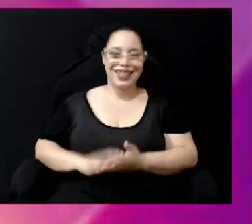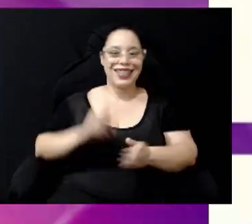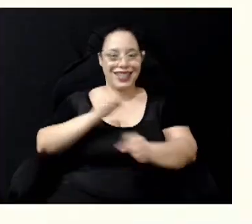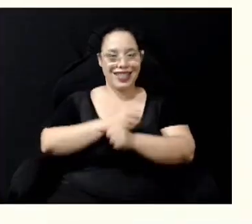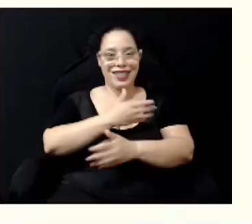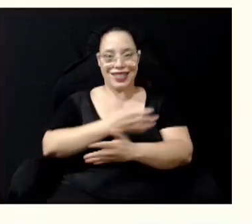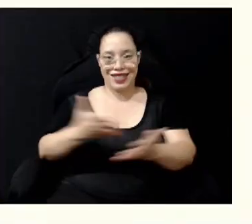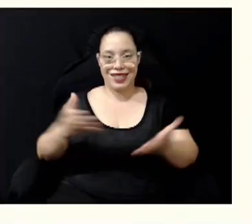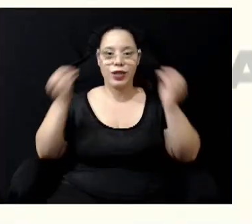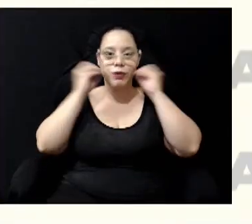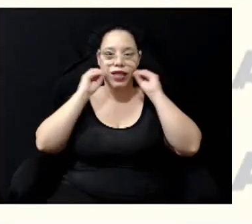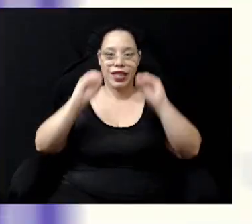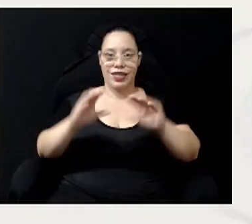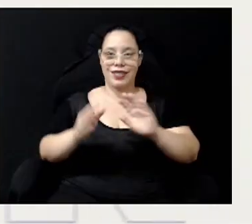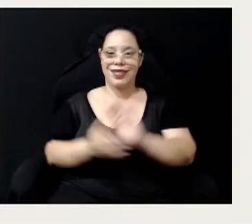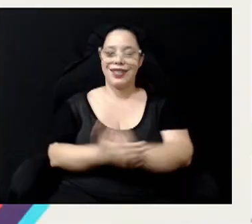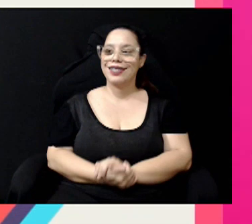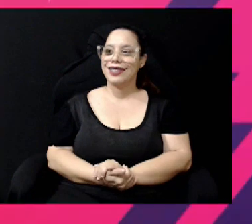Beijo!